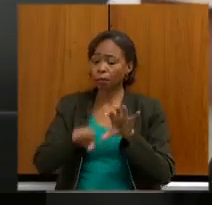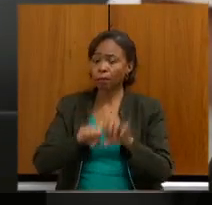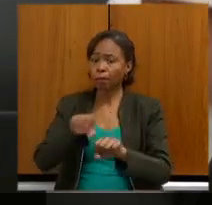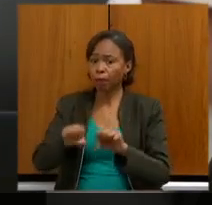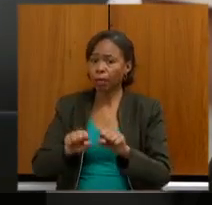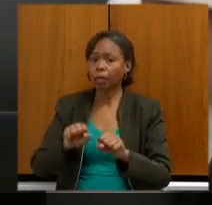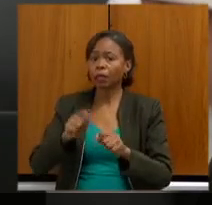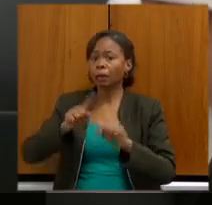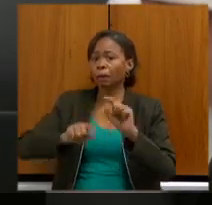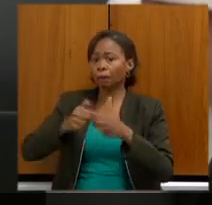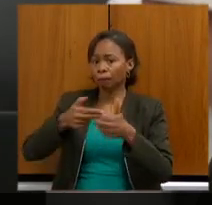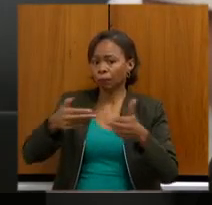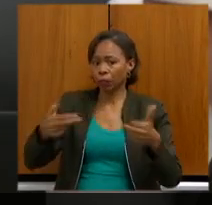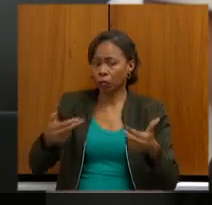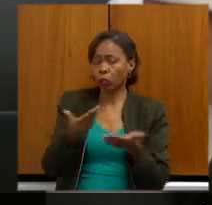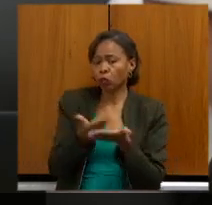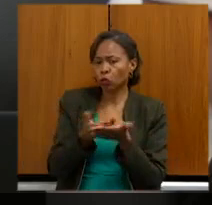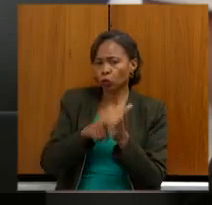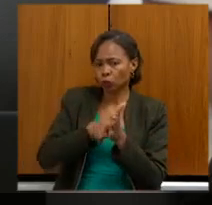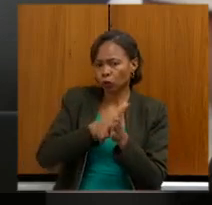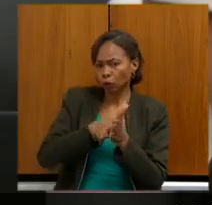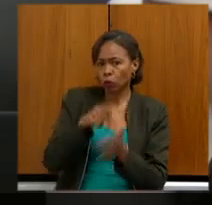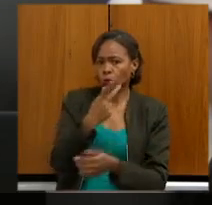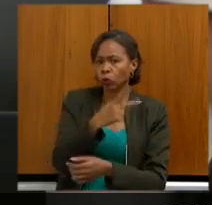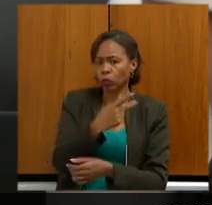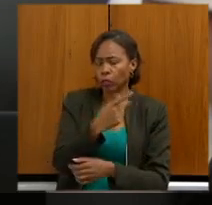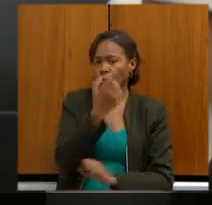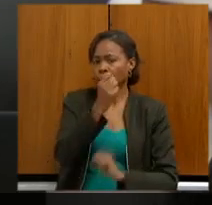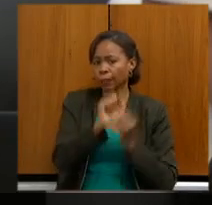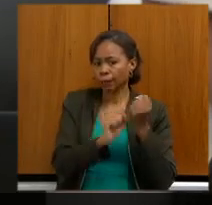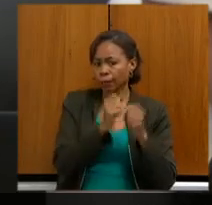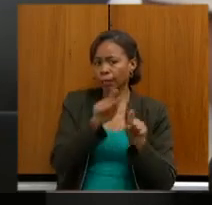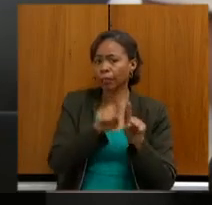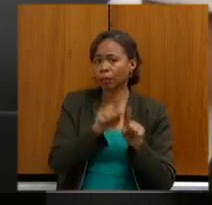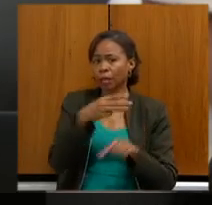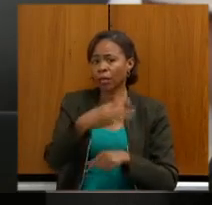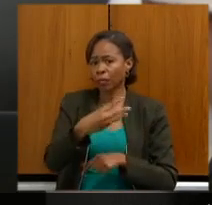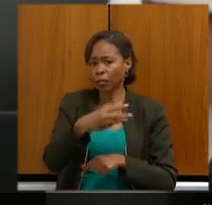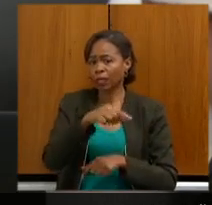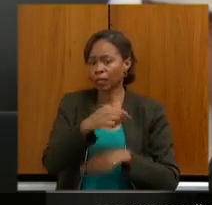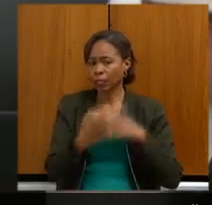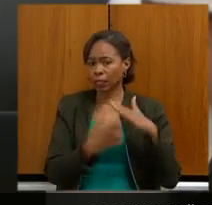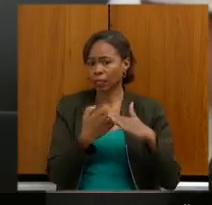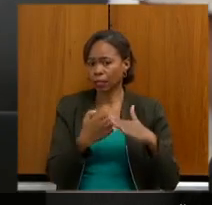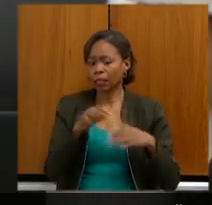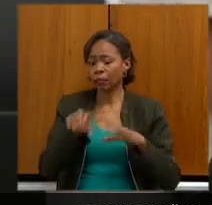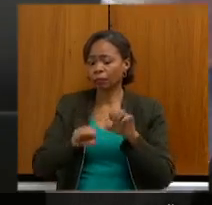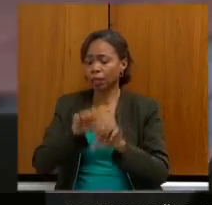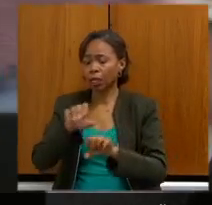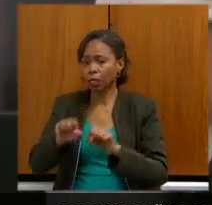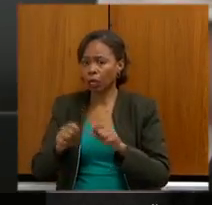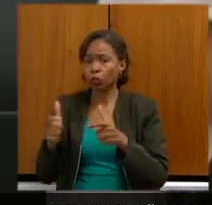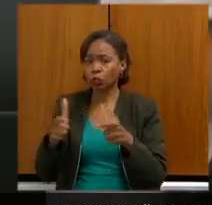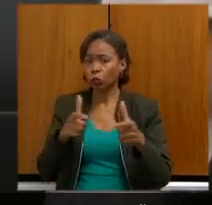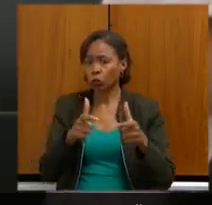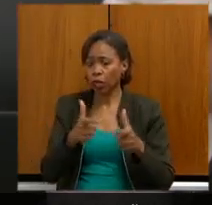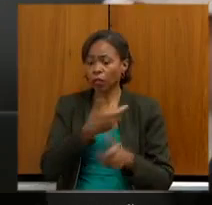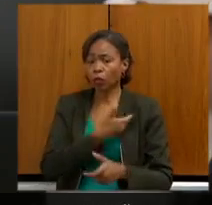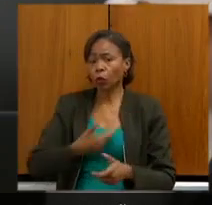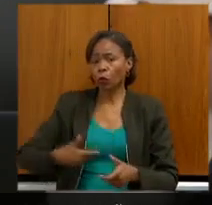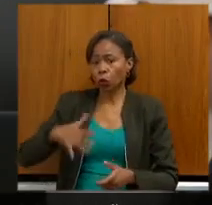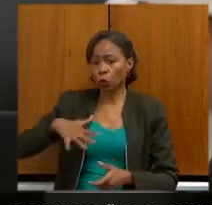materiais sobre estudos que a empresa e suas terceirizadas têm realizado em locais públicos a todos no município